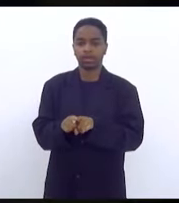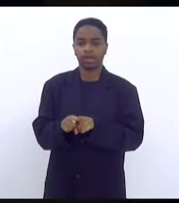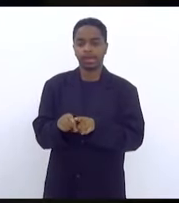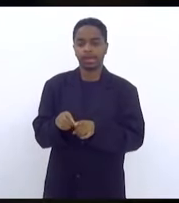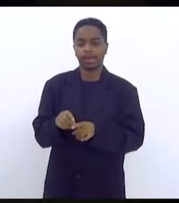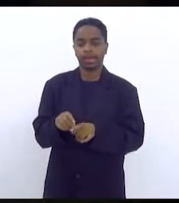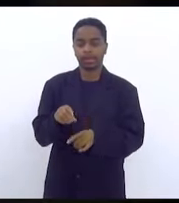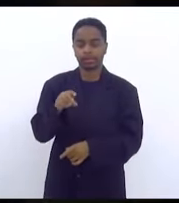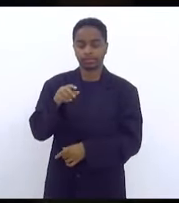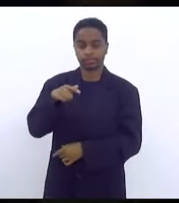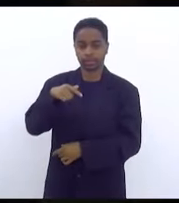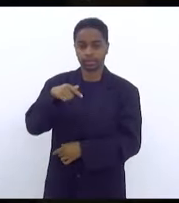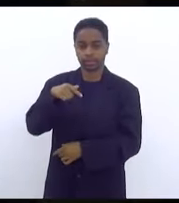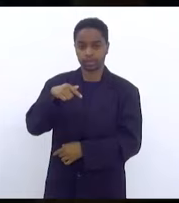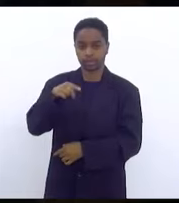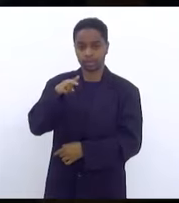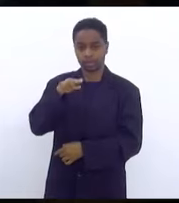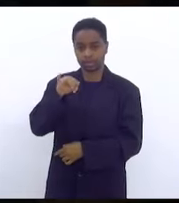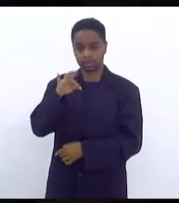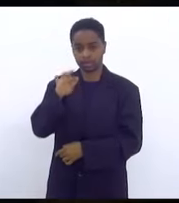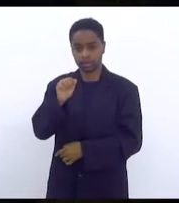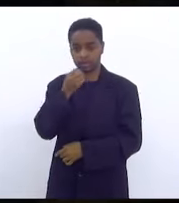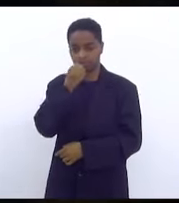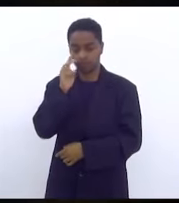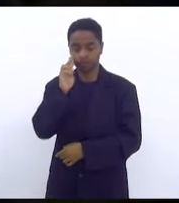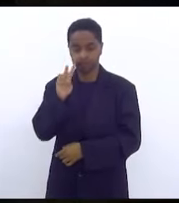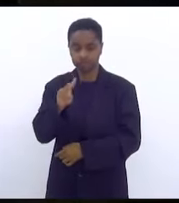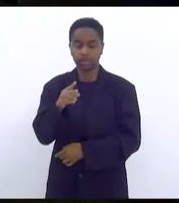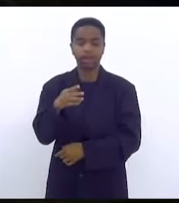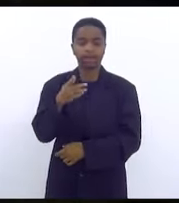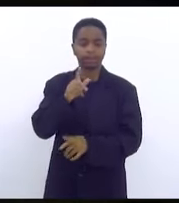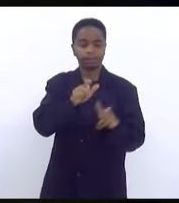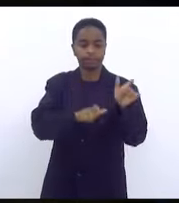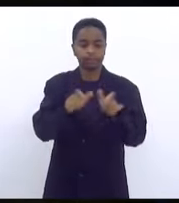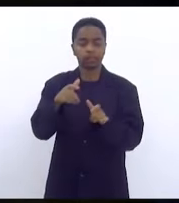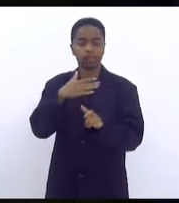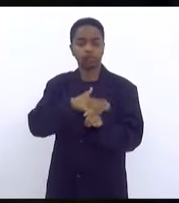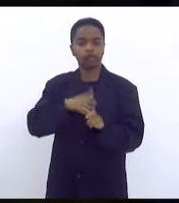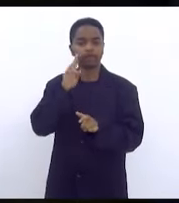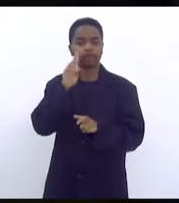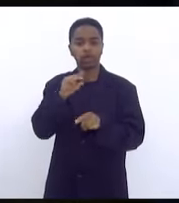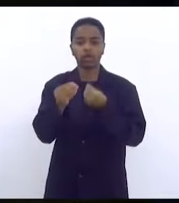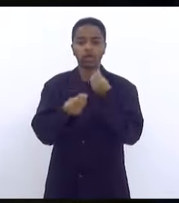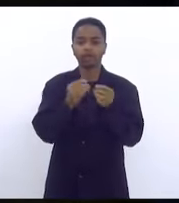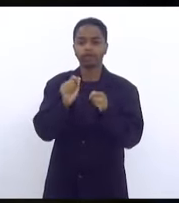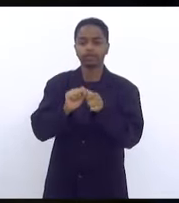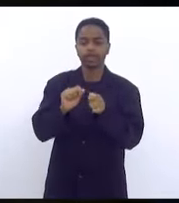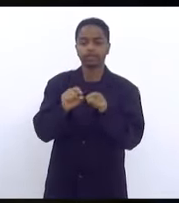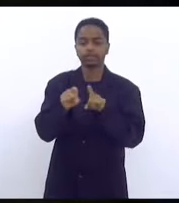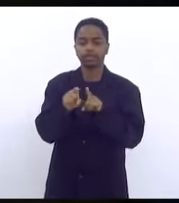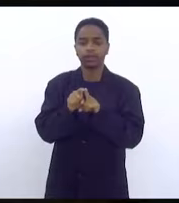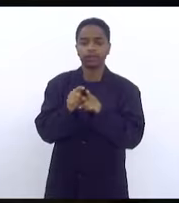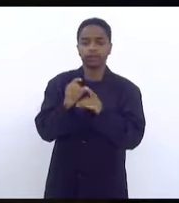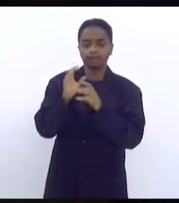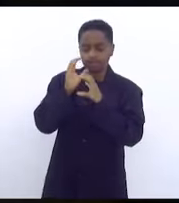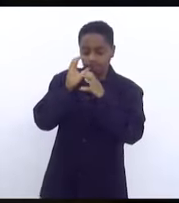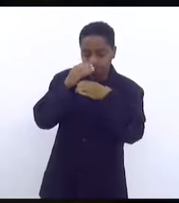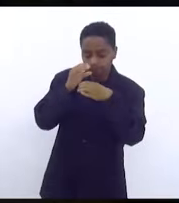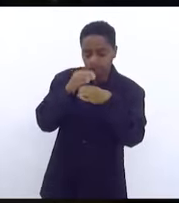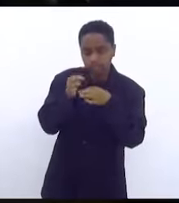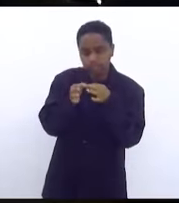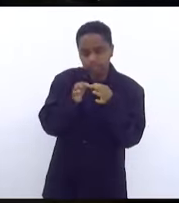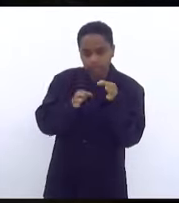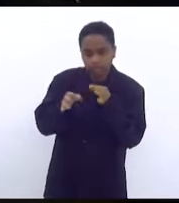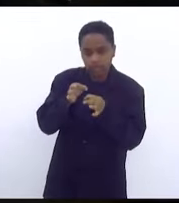ver experimentos científicos, o que, que se faz na área da saúde, olhar o telescópio para ver lá as